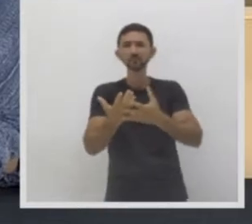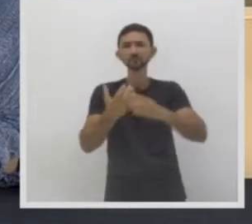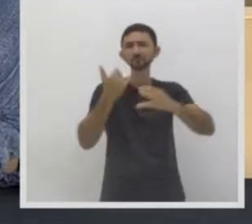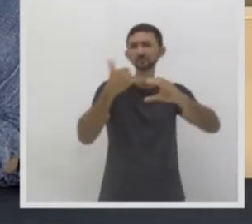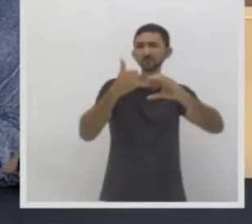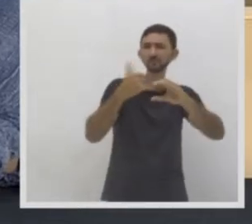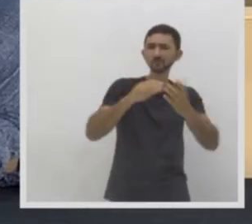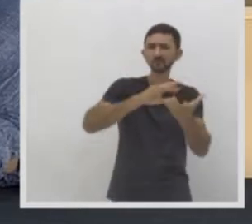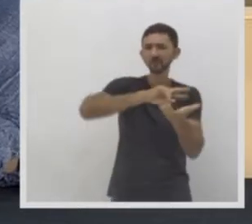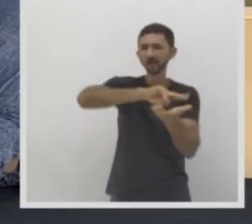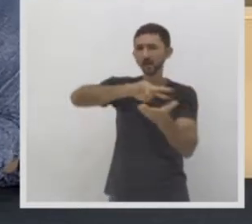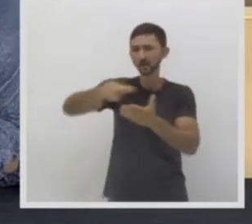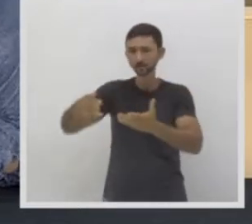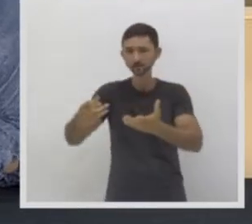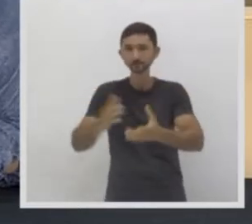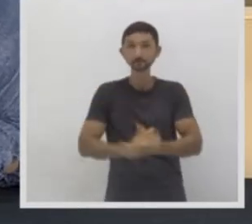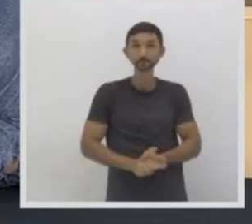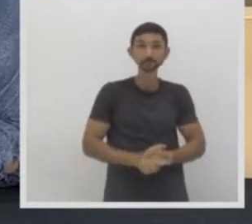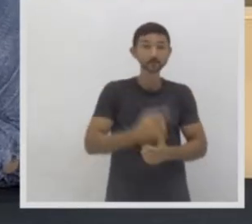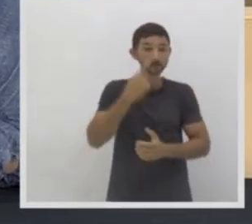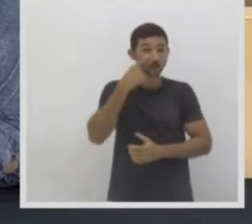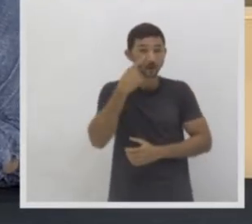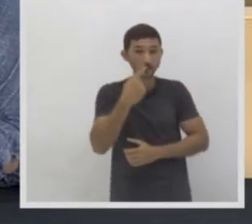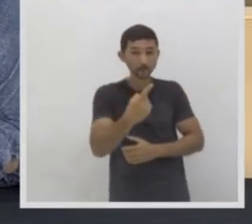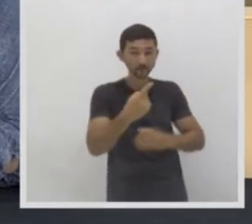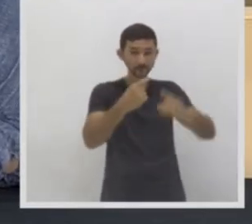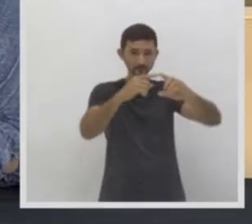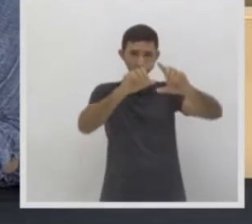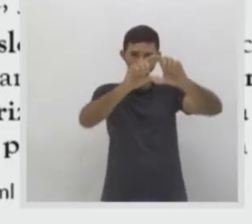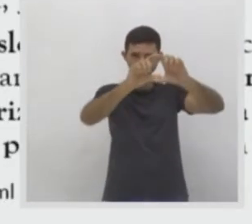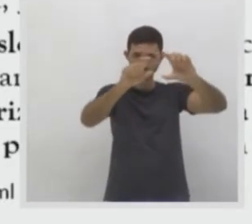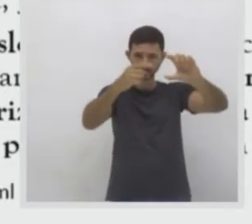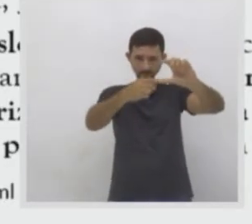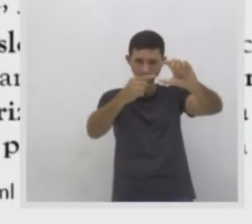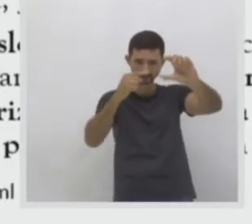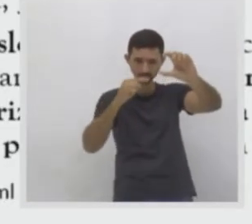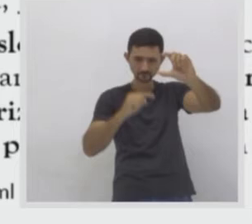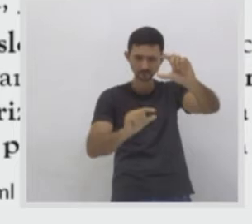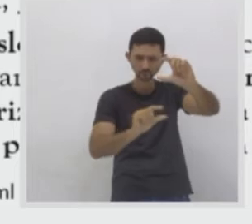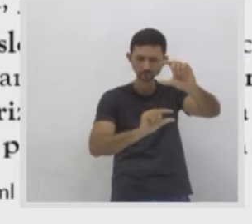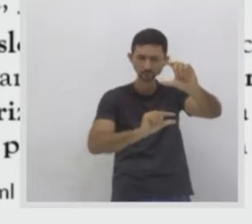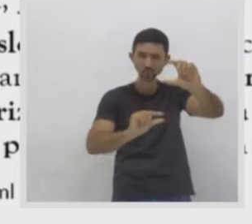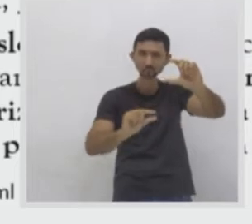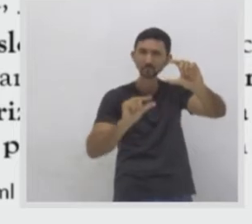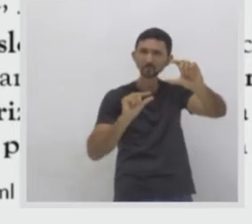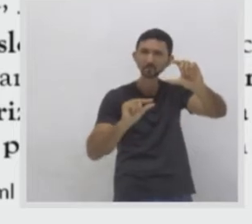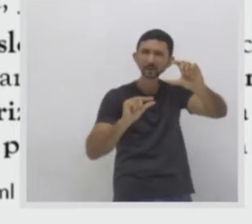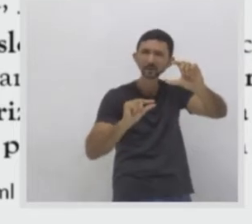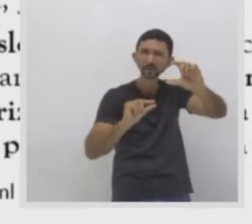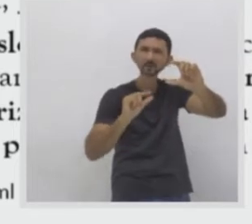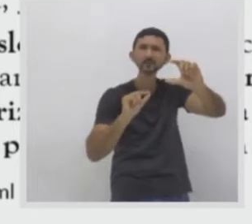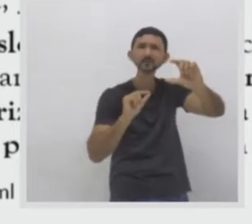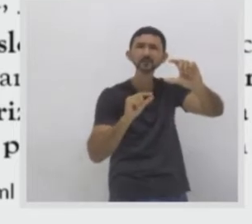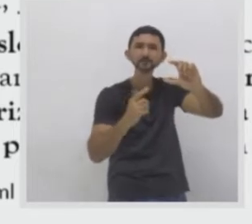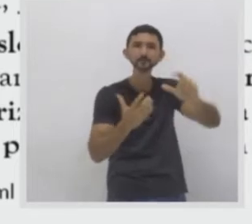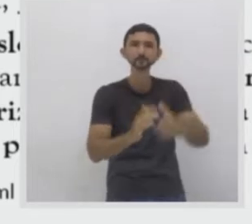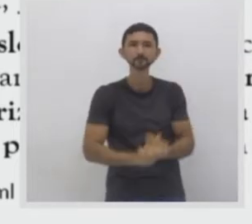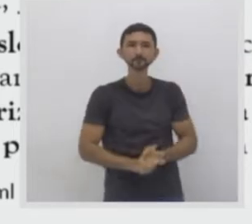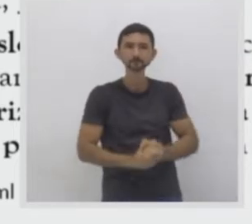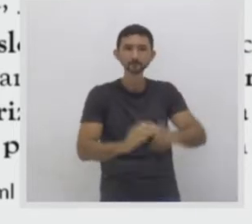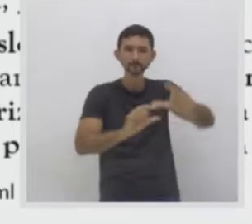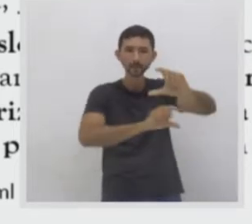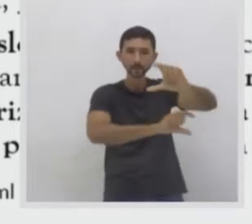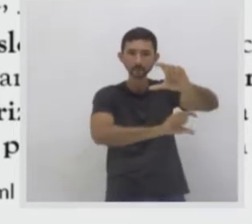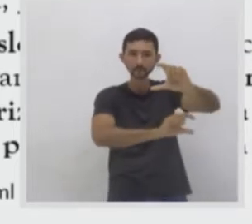fazer. Aí, se nós formos olhar lá embaixo, nunca se esqueça, essas letrinhas pequenas são muito importantes. Então, nós vamos ver